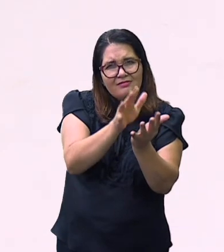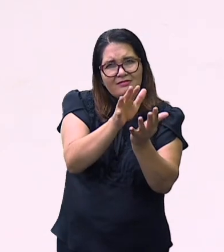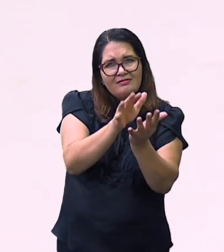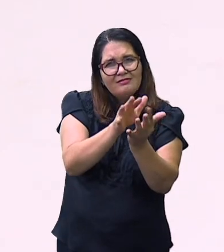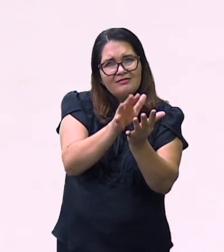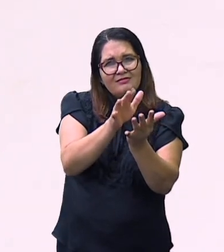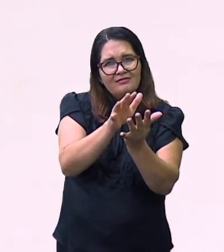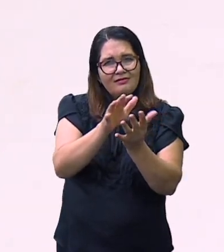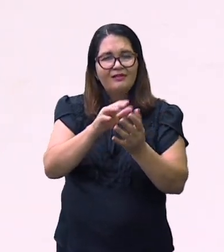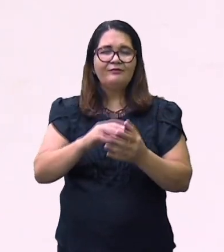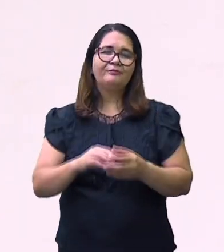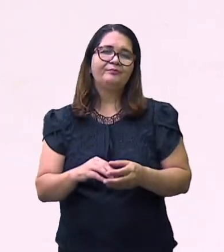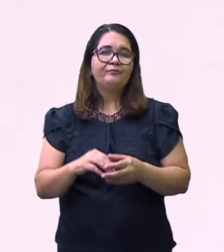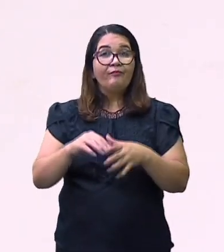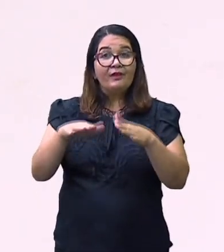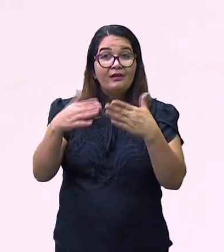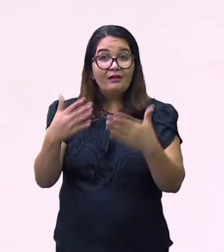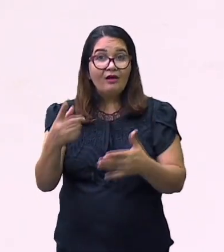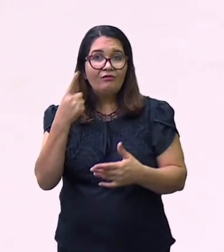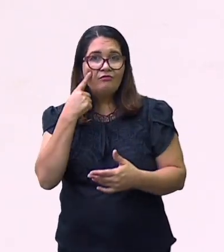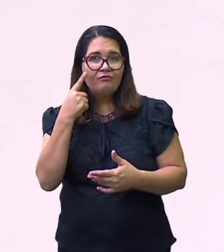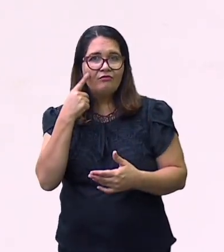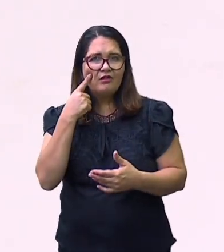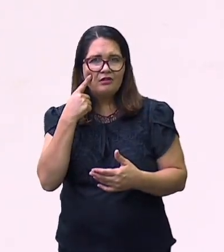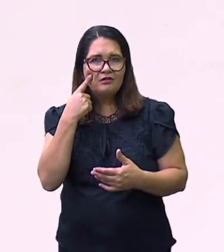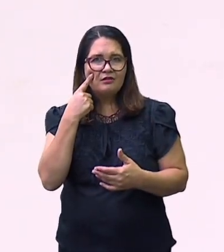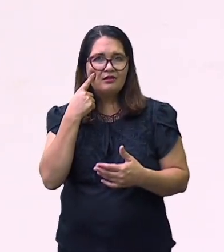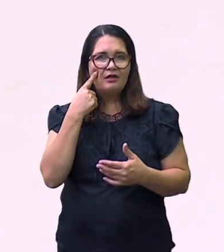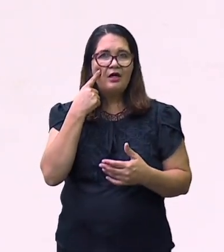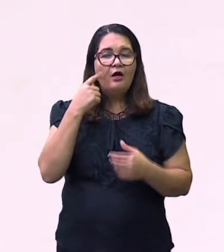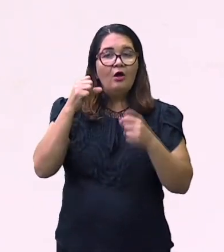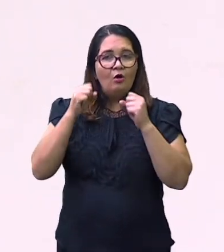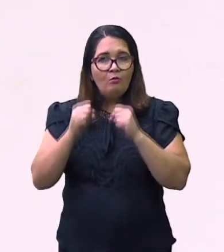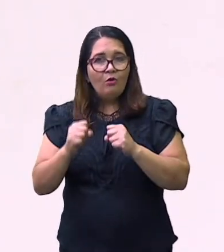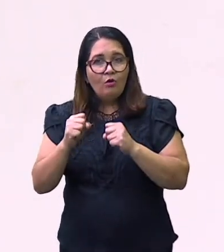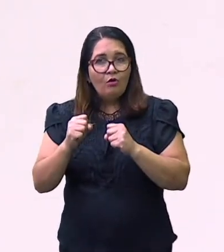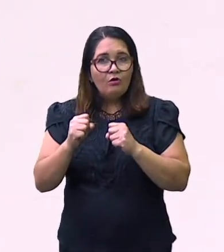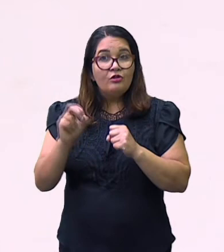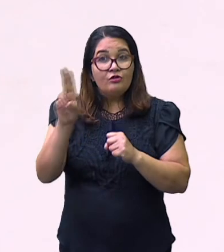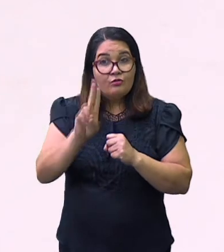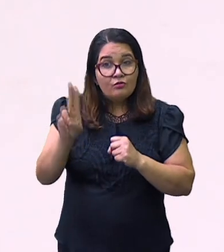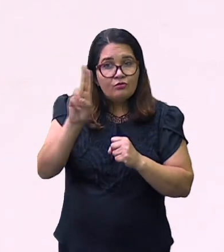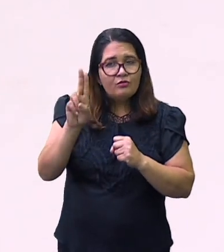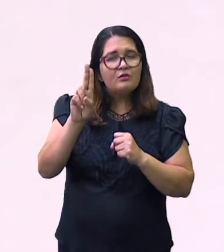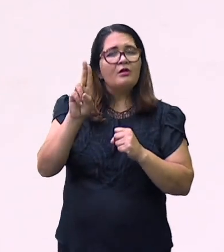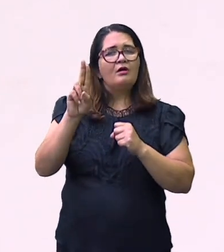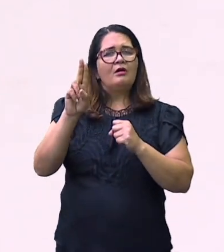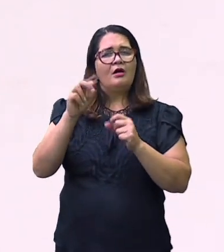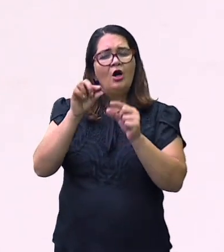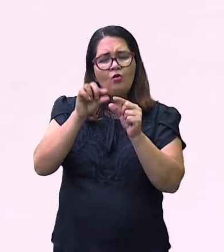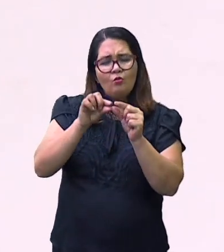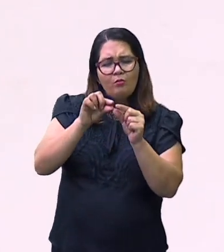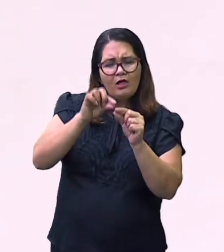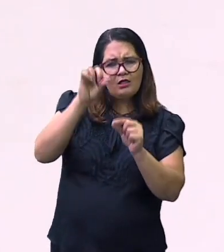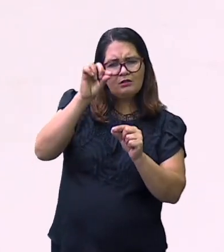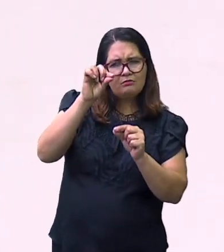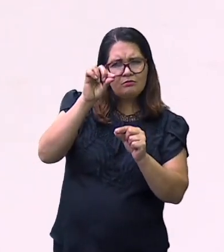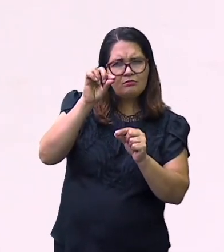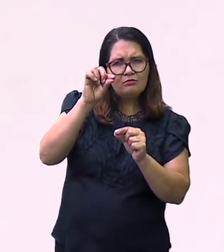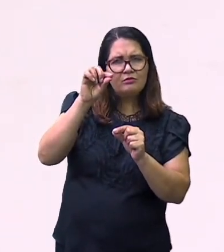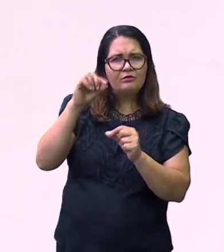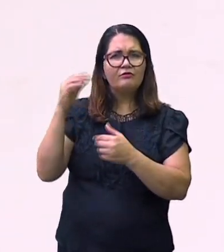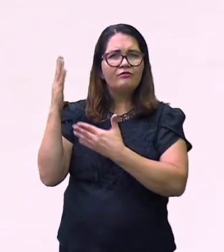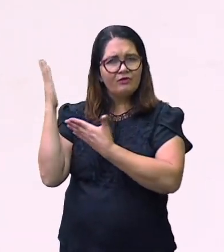marcar. Só que esse aqui eu tô fazendo para vocês verem grande, tá vendo? Como a nossa célula que a gente está construindo essa maquete